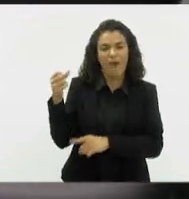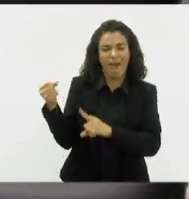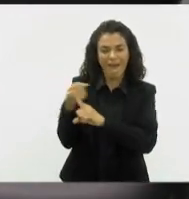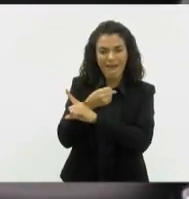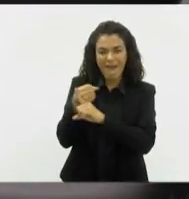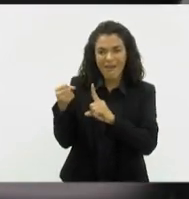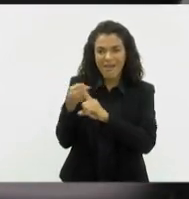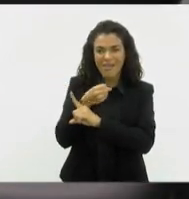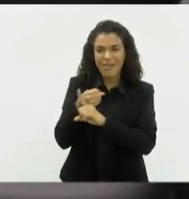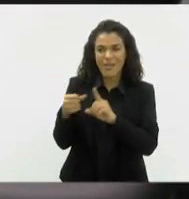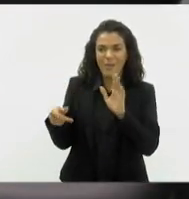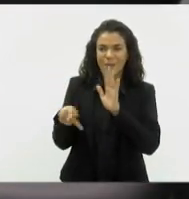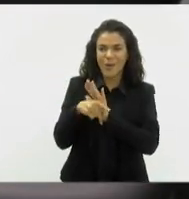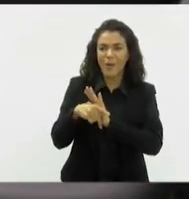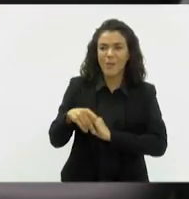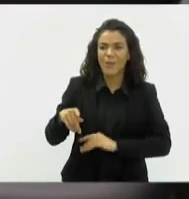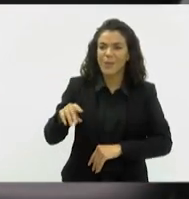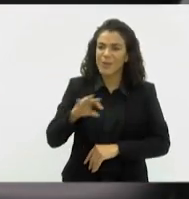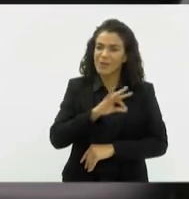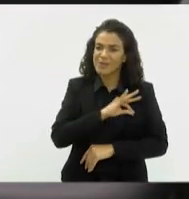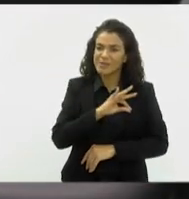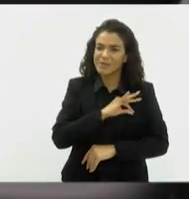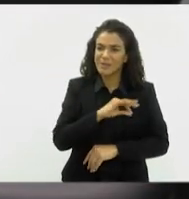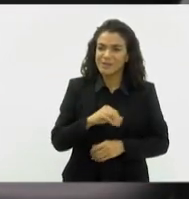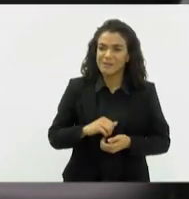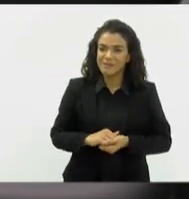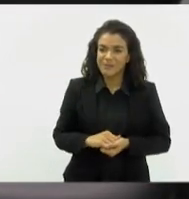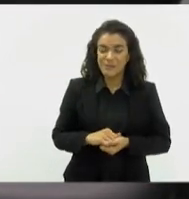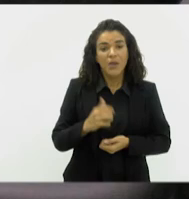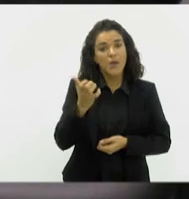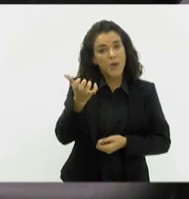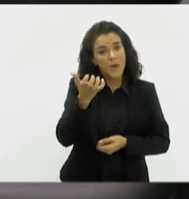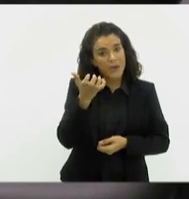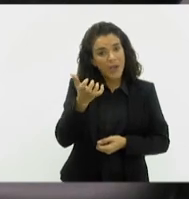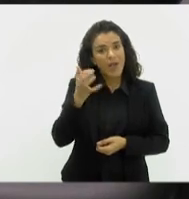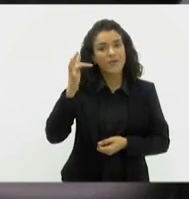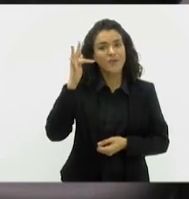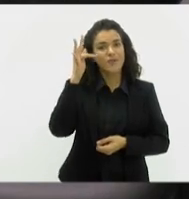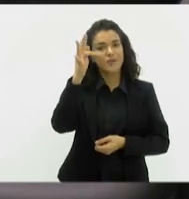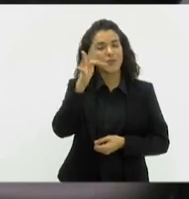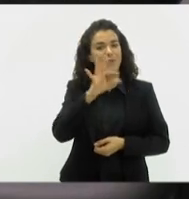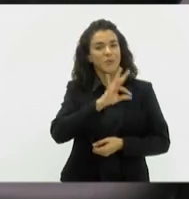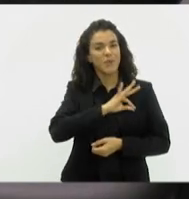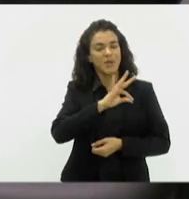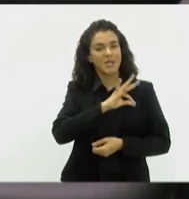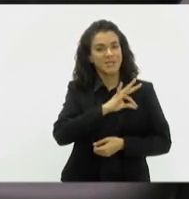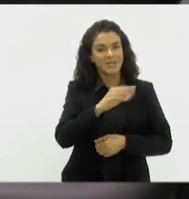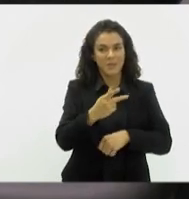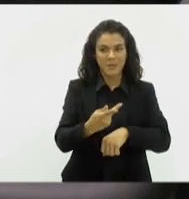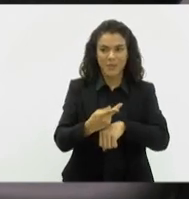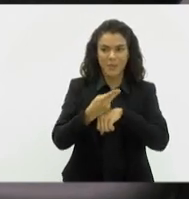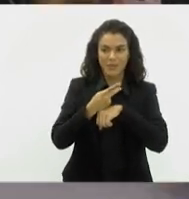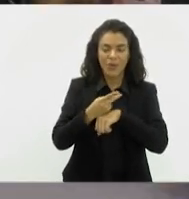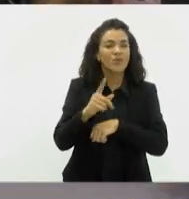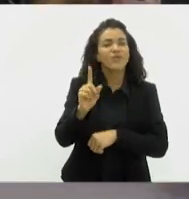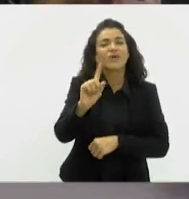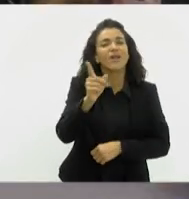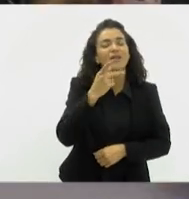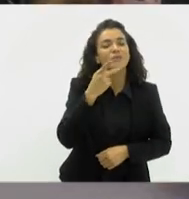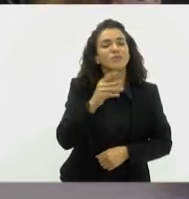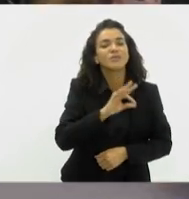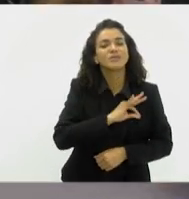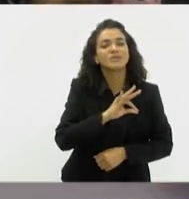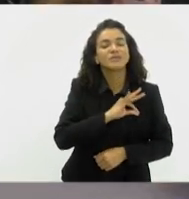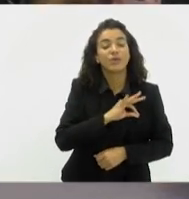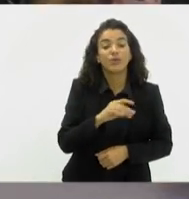um... É estranhíssimo. Dia, como Vossa Excelência está falando, eu queria um dia. Eu queria um dia, se algum policial viesse a me procurar, eu poderia ajudá-lo. Não, não estou dizendo policial, não. Não estou dizendo policial, não. Eu